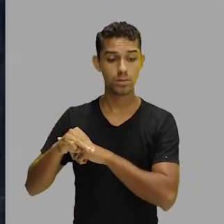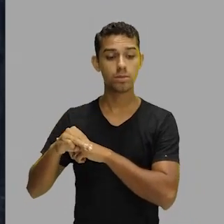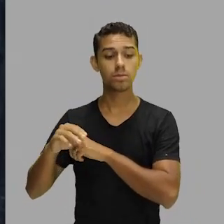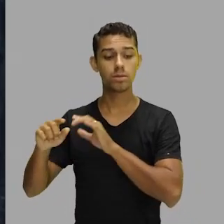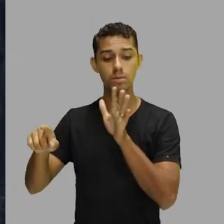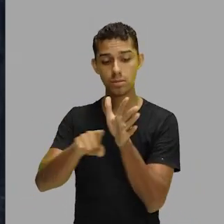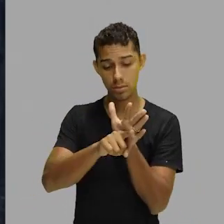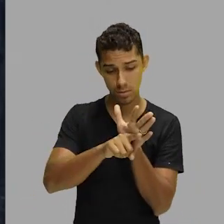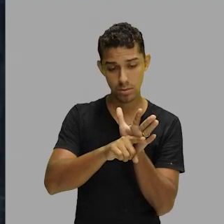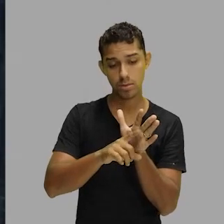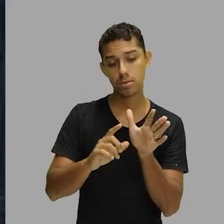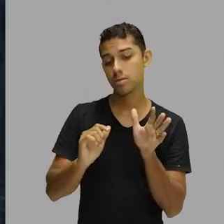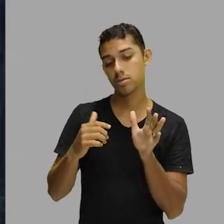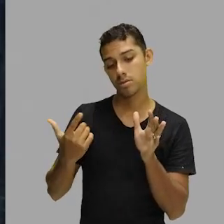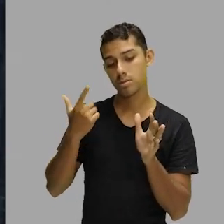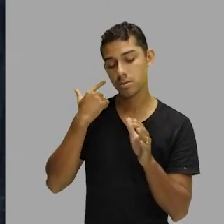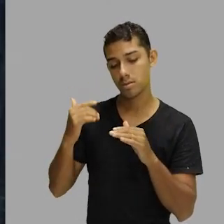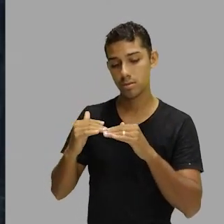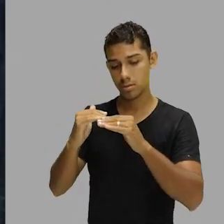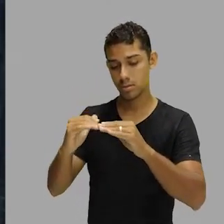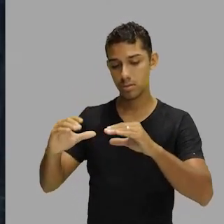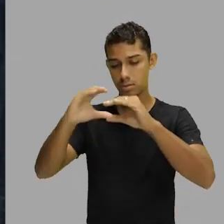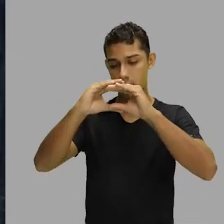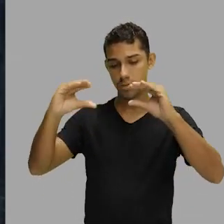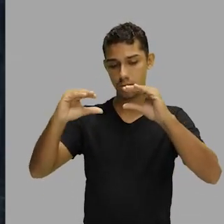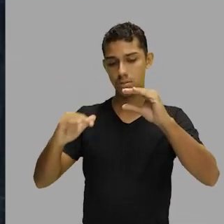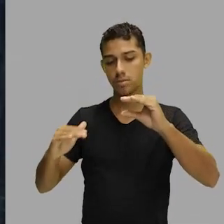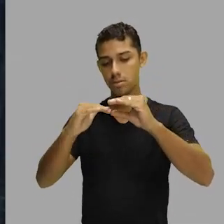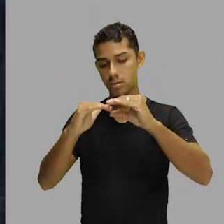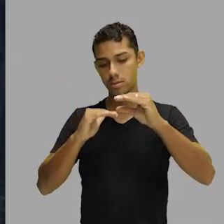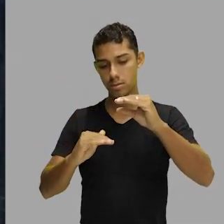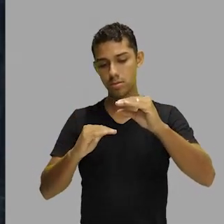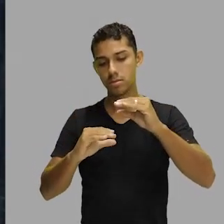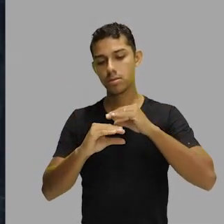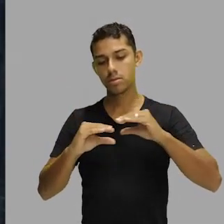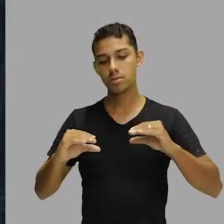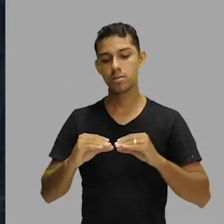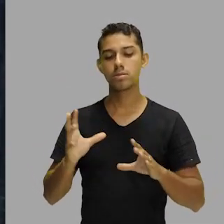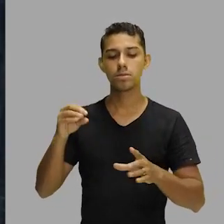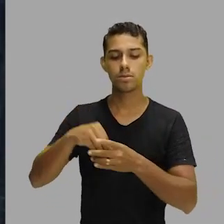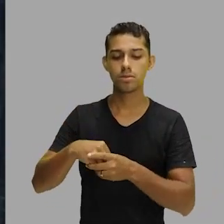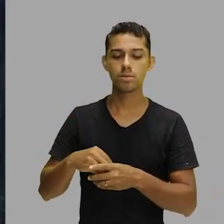bem aqui, que está acima da membrana plasmática, ela possui uma membrana